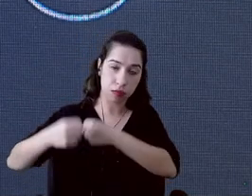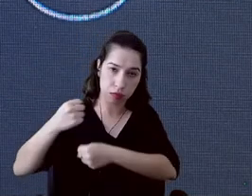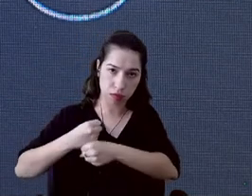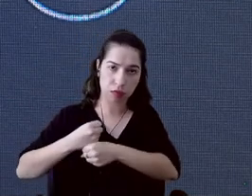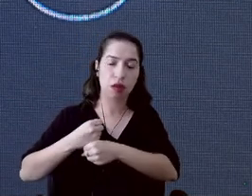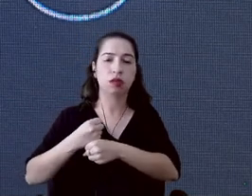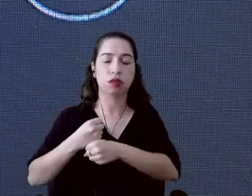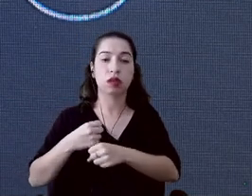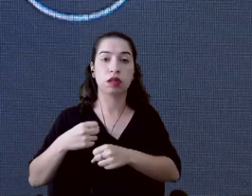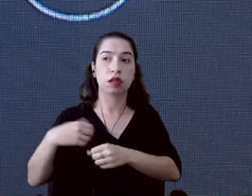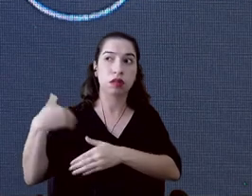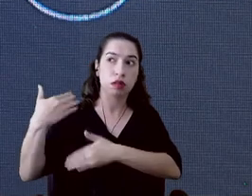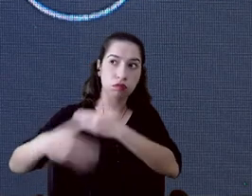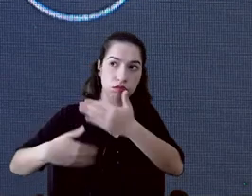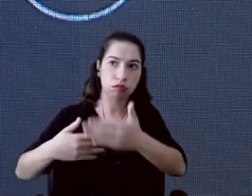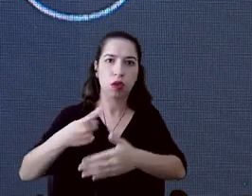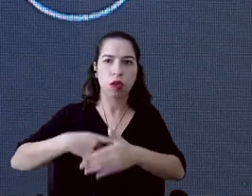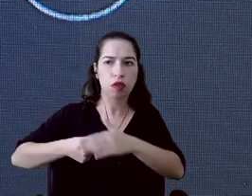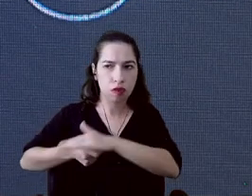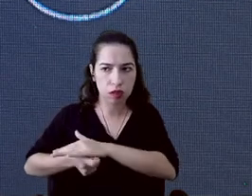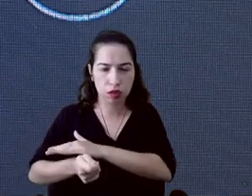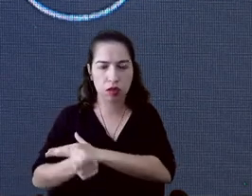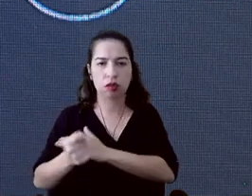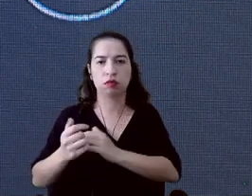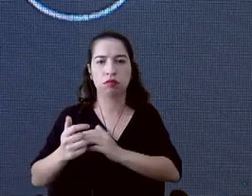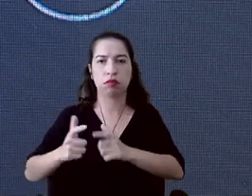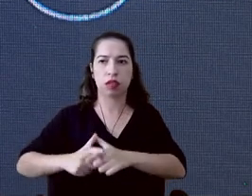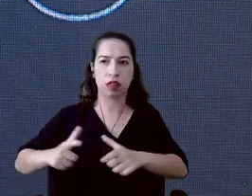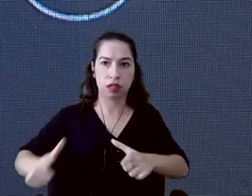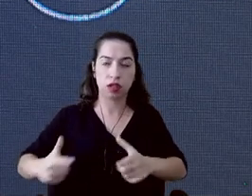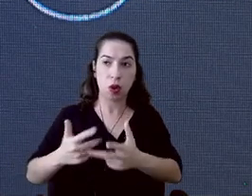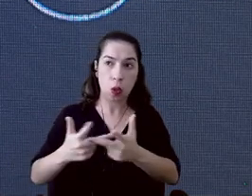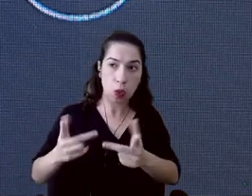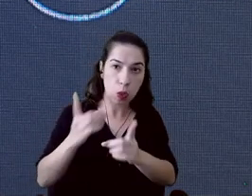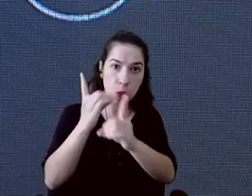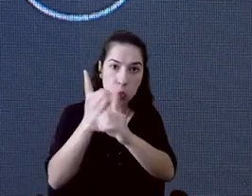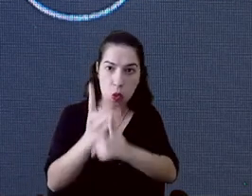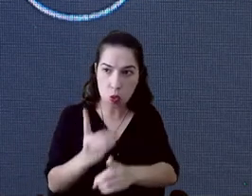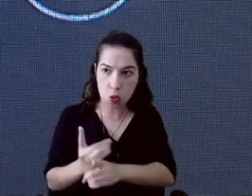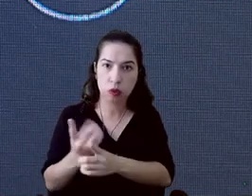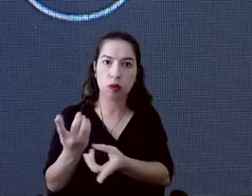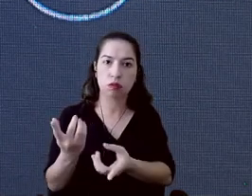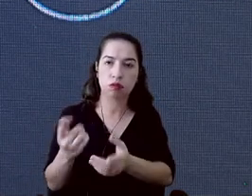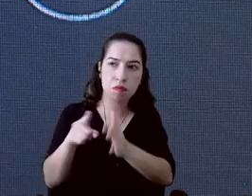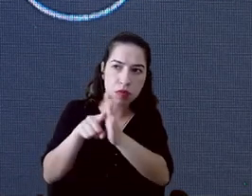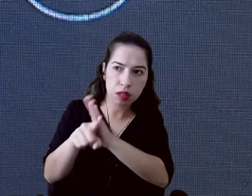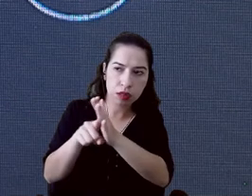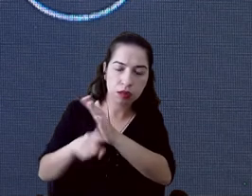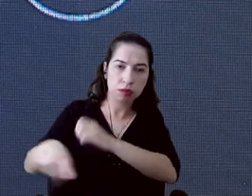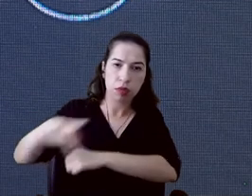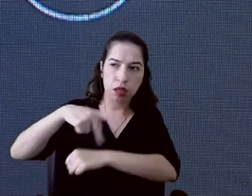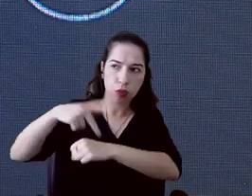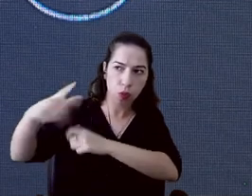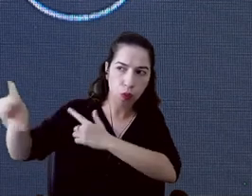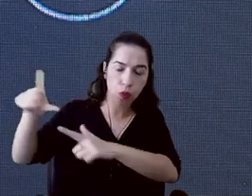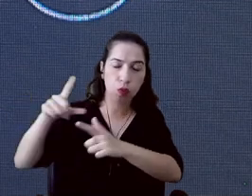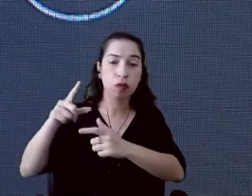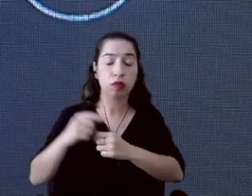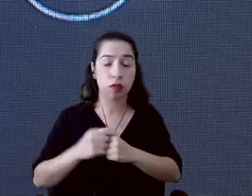crescimento dessa operação já fazendo descoberta e pesquisa de outros países então a gente começa 2023